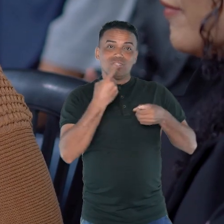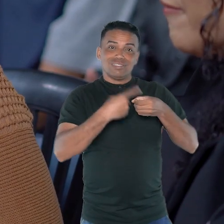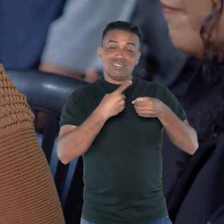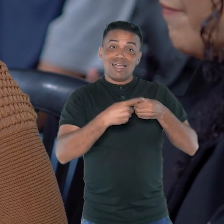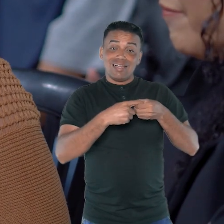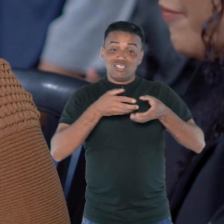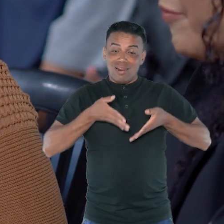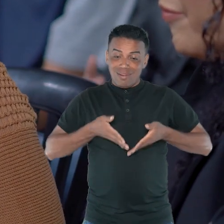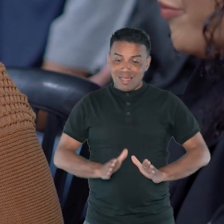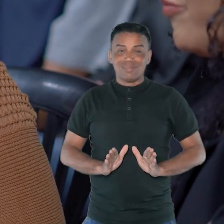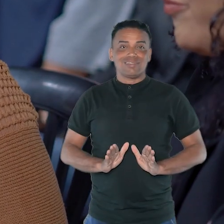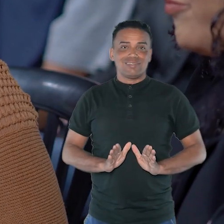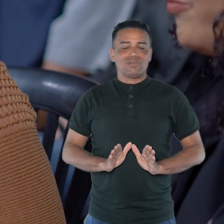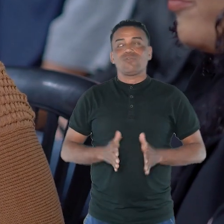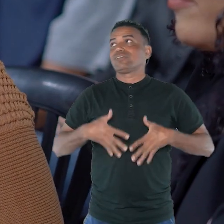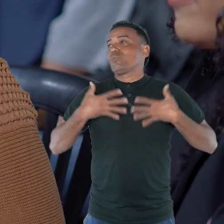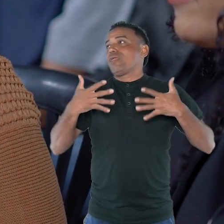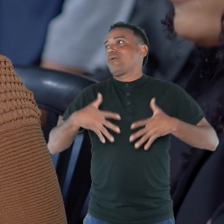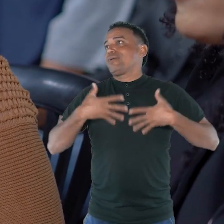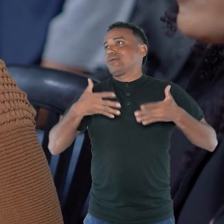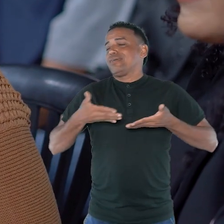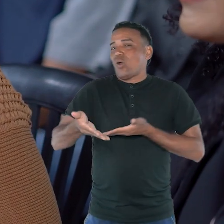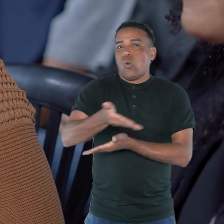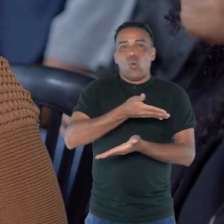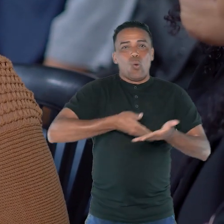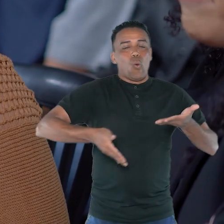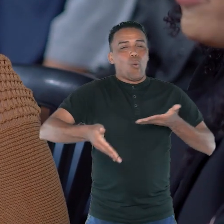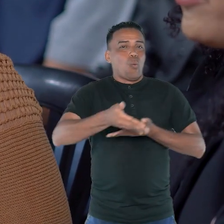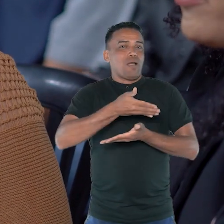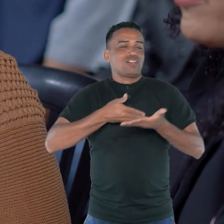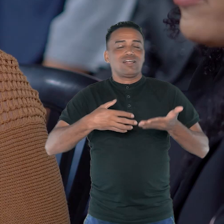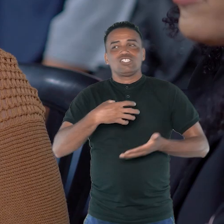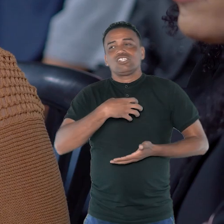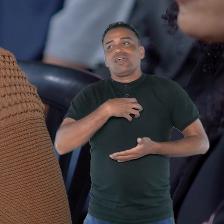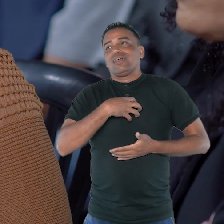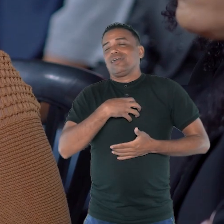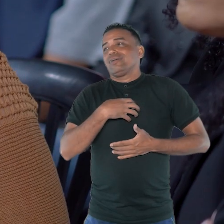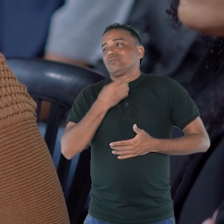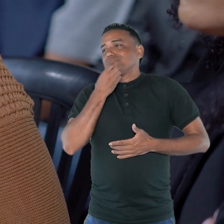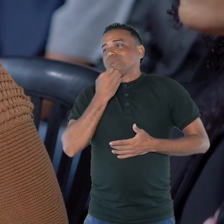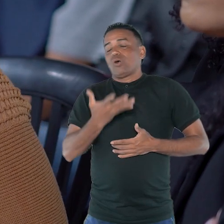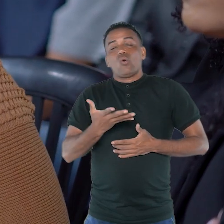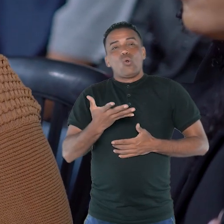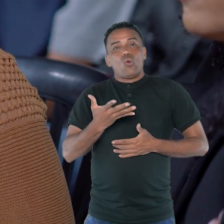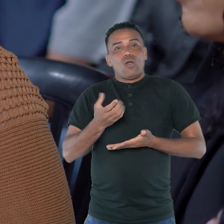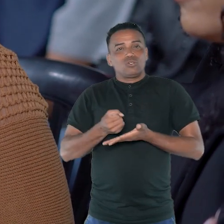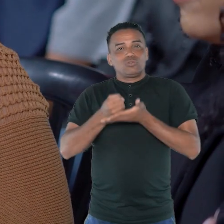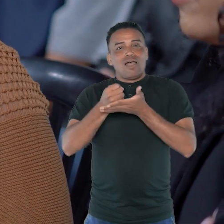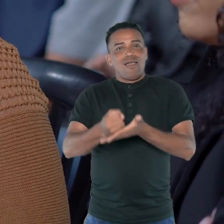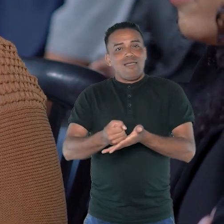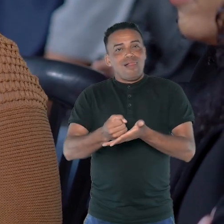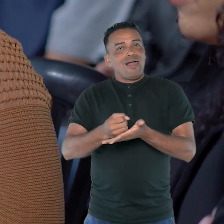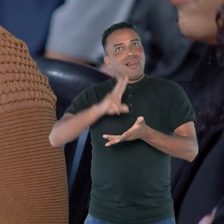uma alegria imensa poder compartilhar de uma forma descontraída, né, e fazer com que ela guarde essa